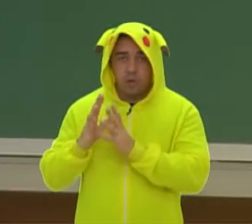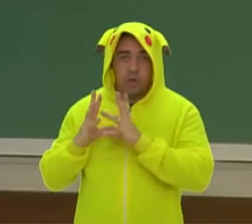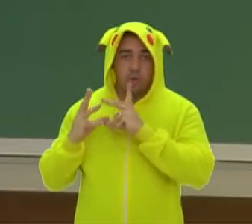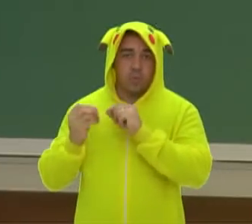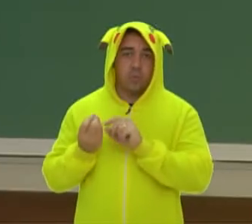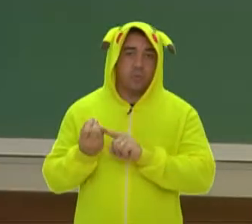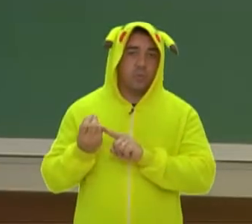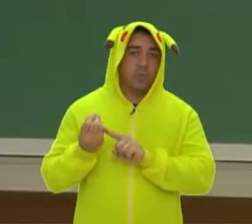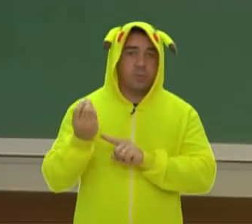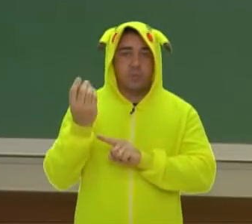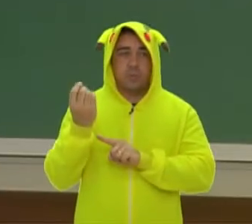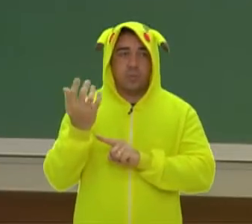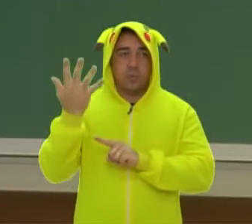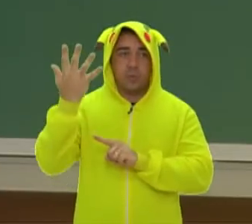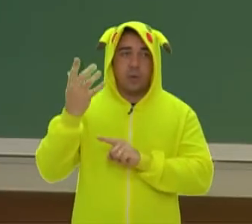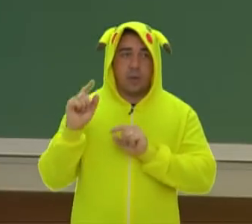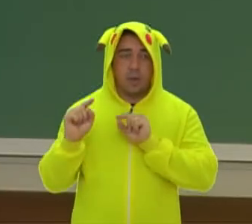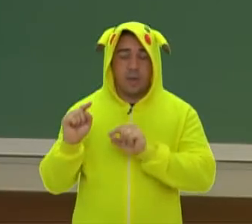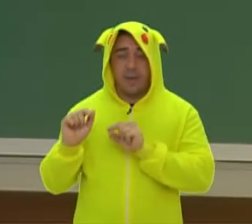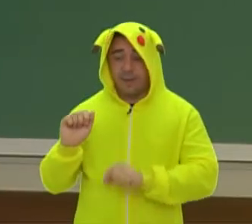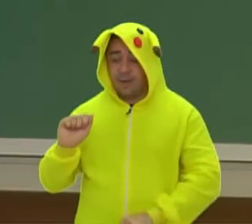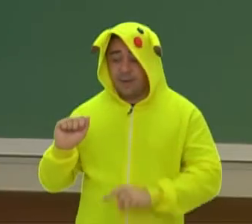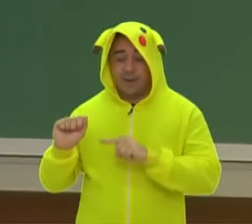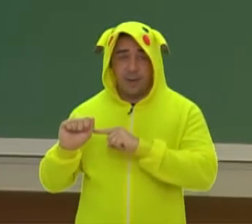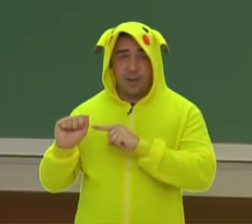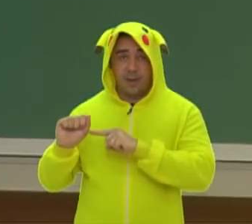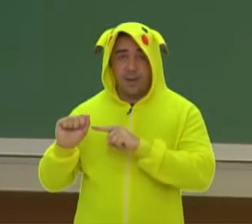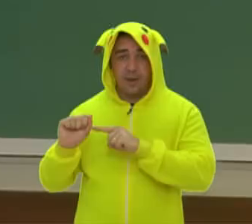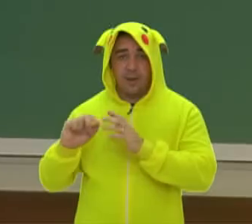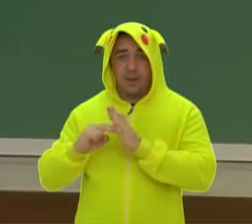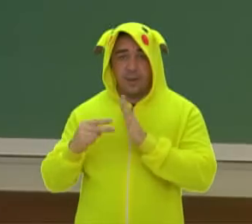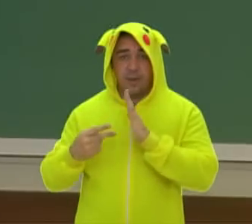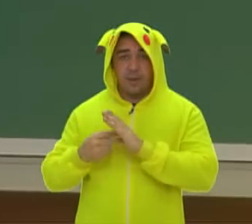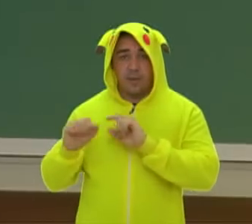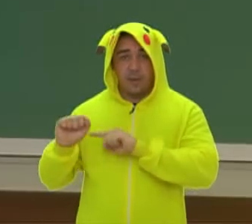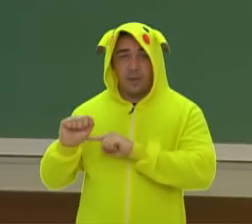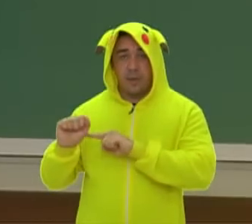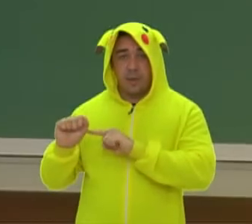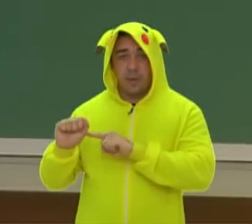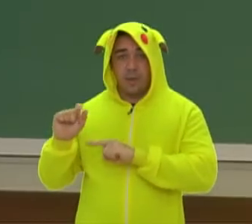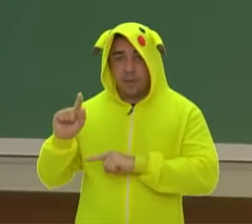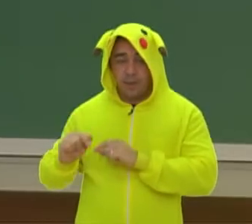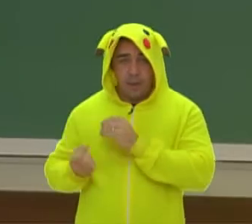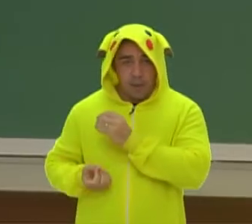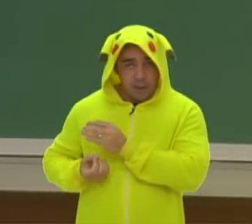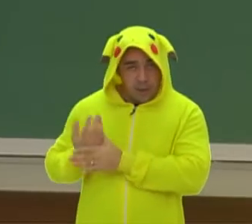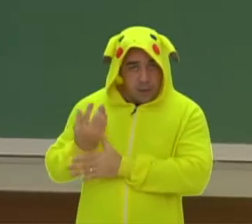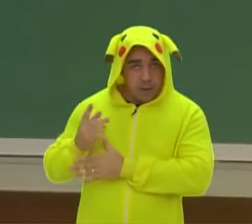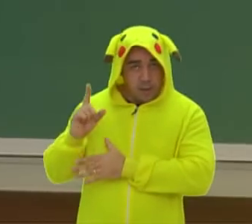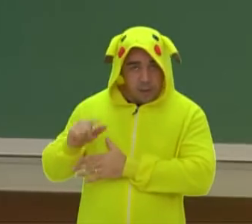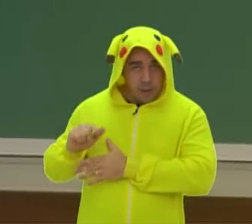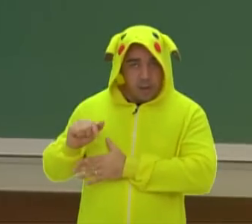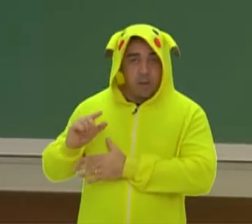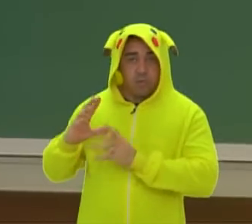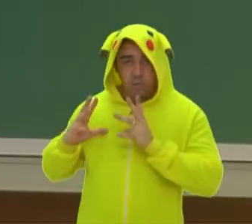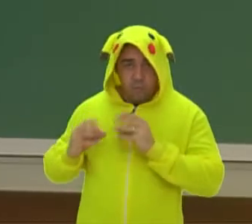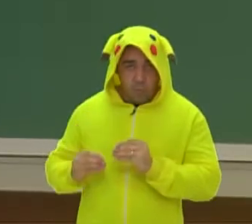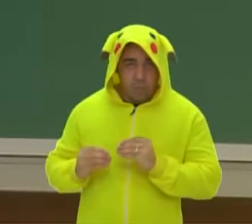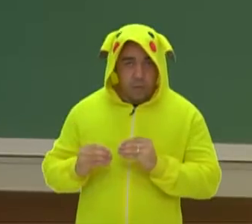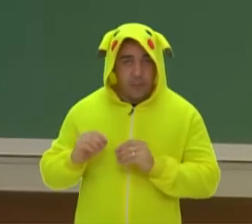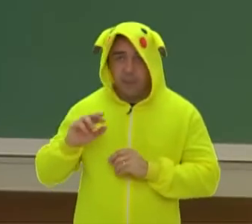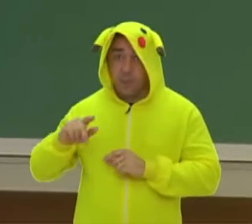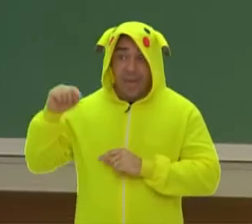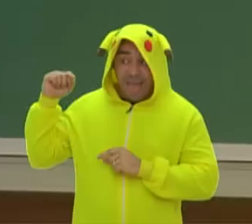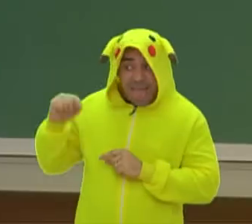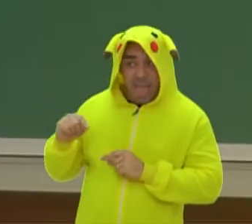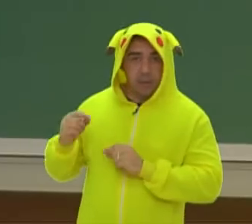que acontece é que essa letra A, que está representada aqui pela setinha, esse é o ancestral comum a todos eles, tá? Mas não quer dizer que esse